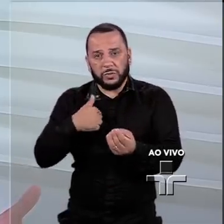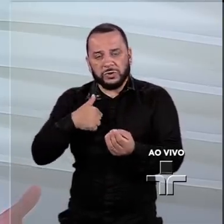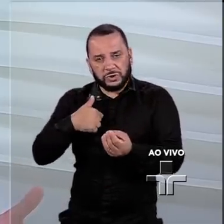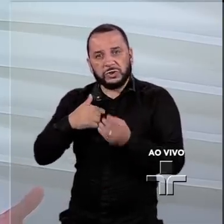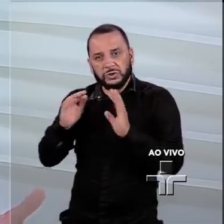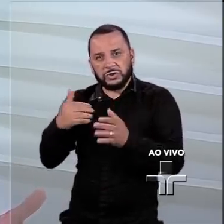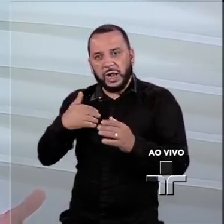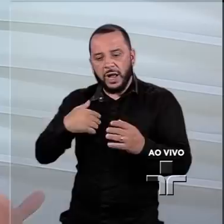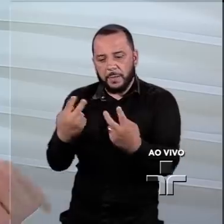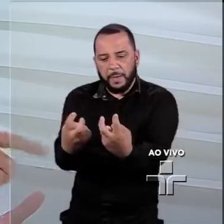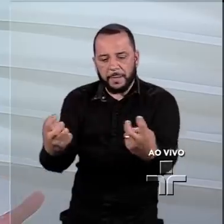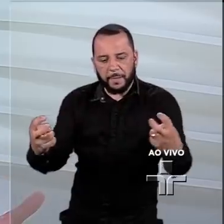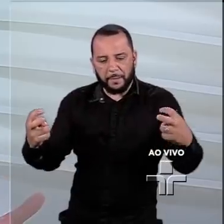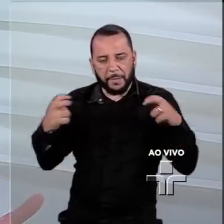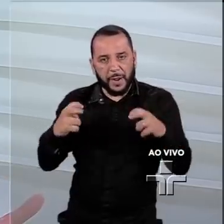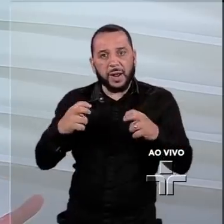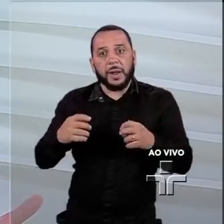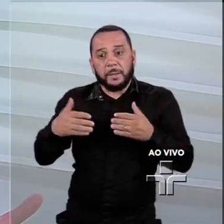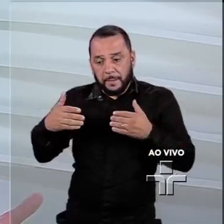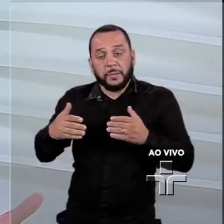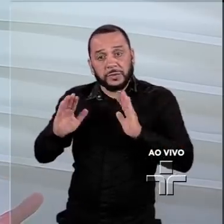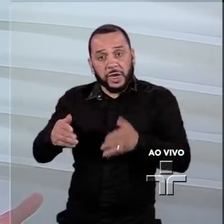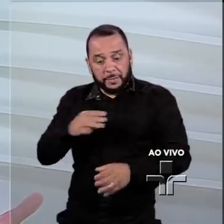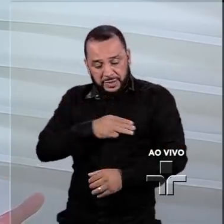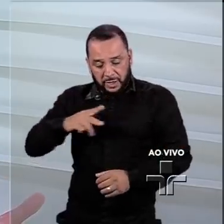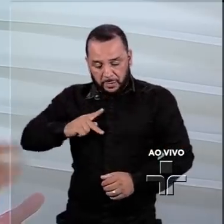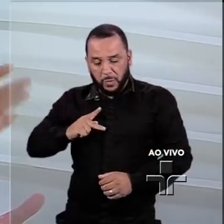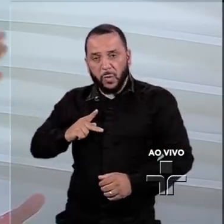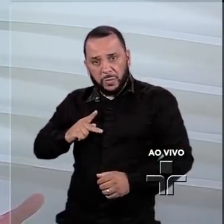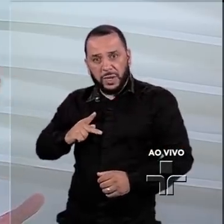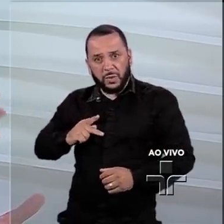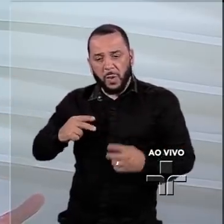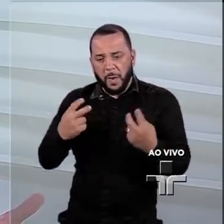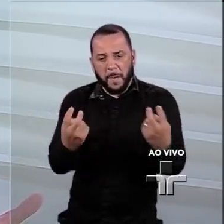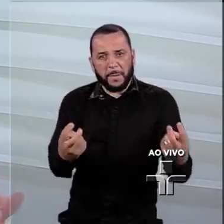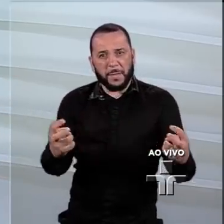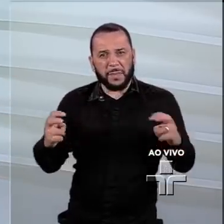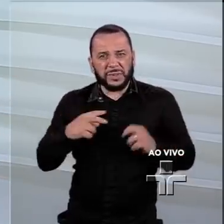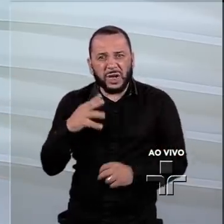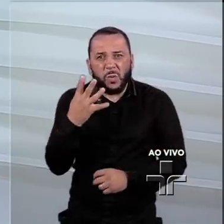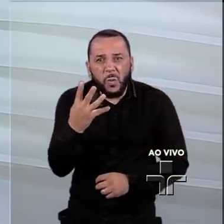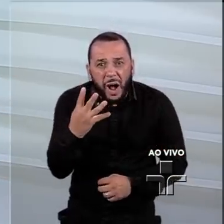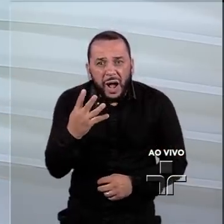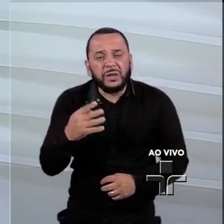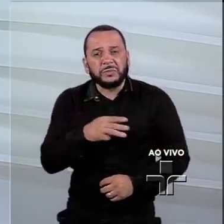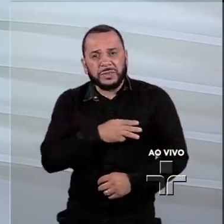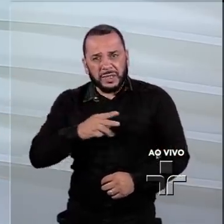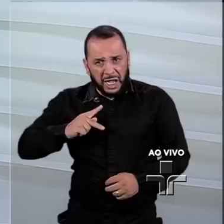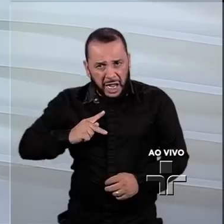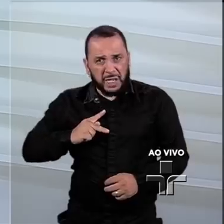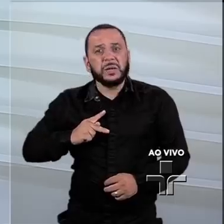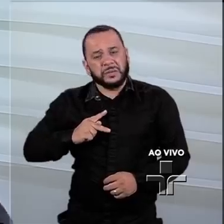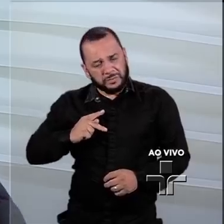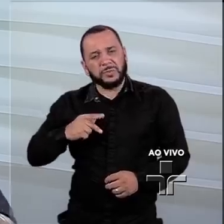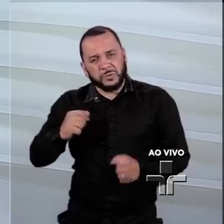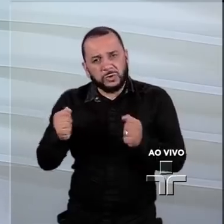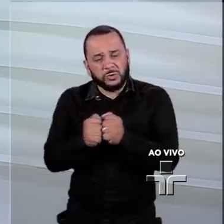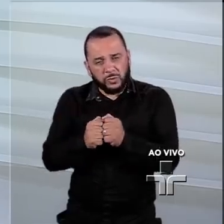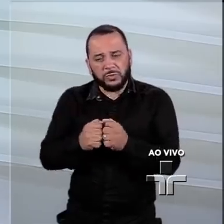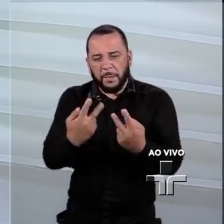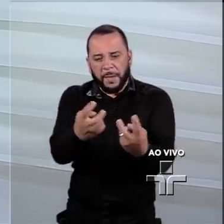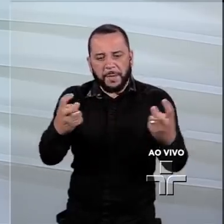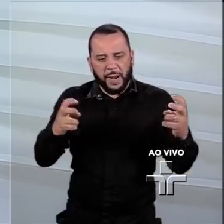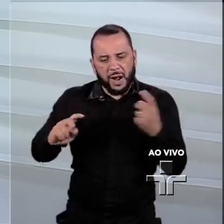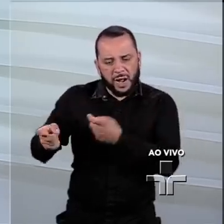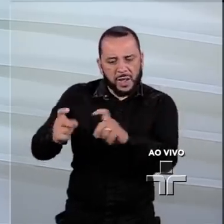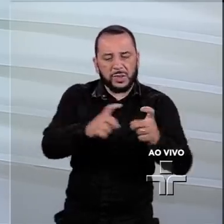à mesa, todos os ministérios públicos envolvidos, se eu não me engano, 4 ministérios públicos envolvidos nessa questão, e conseguimos